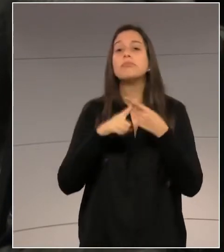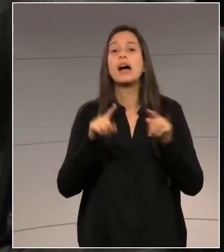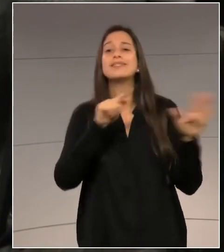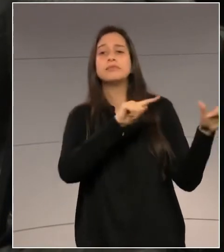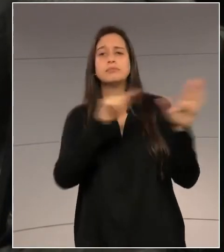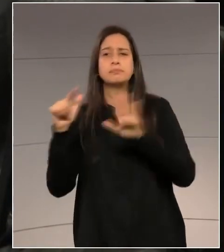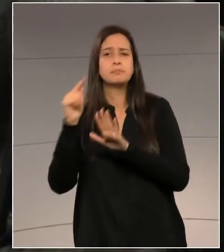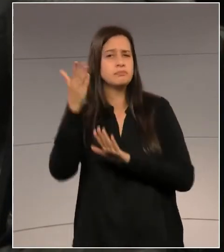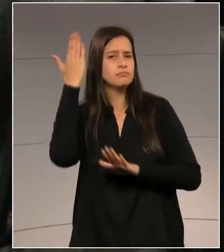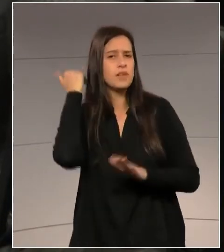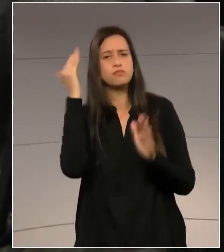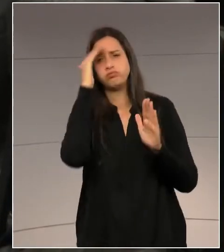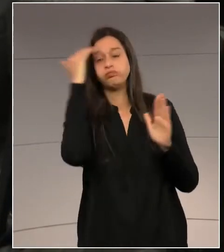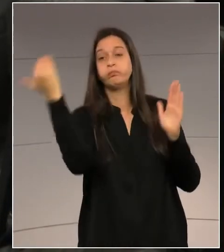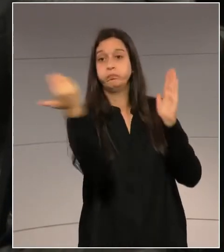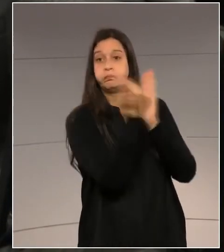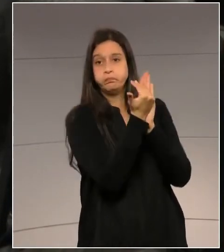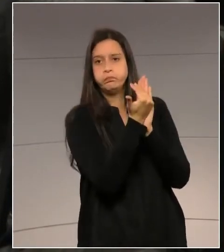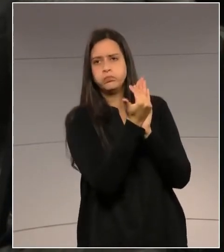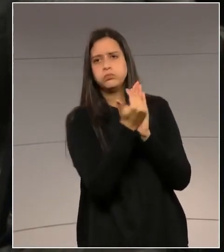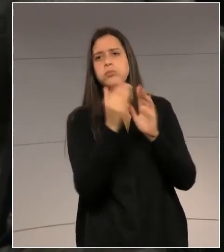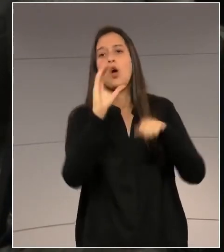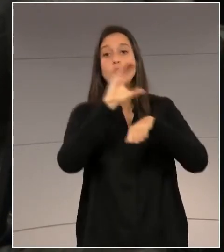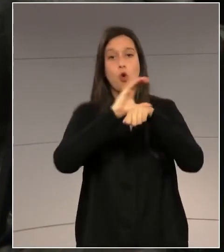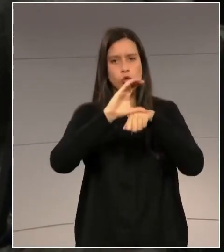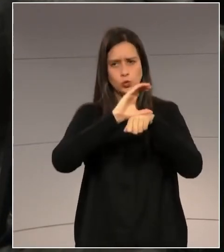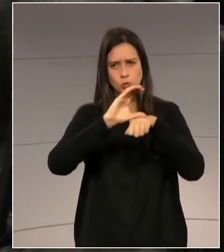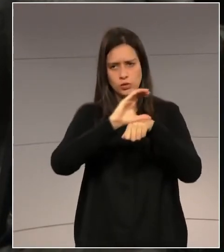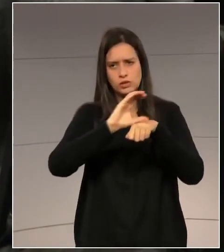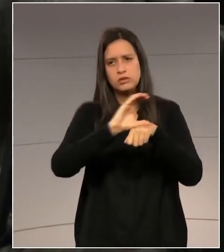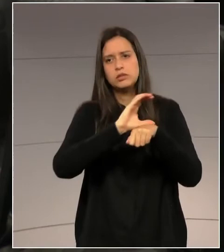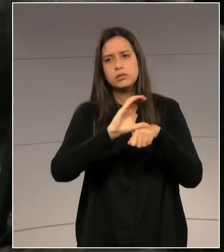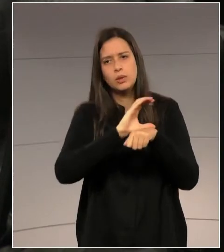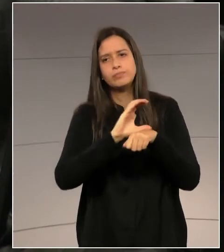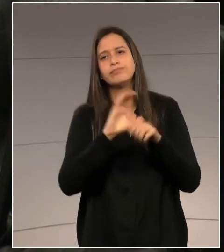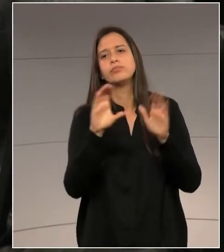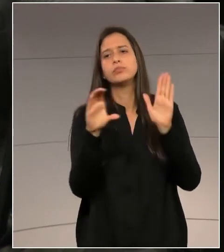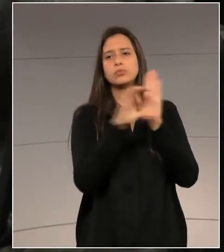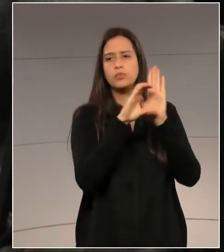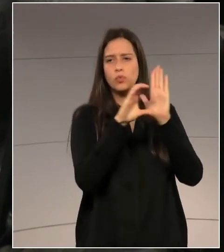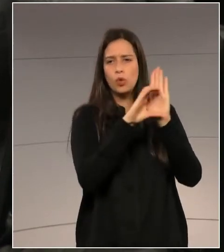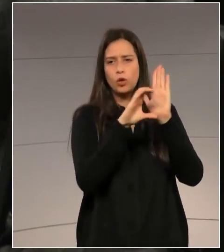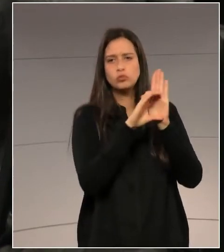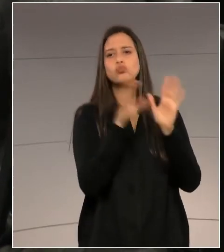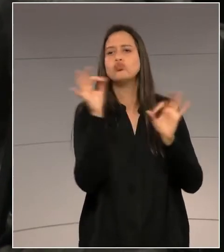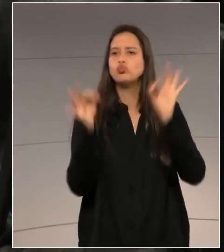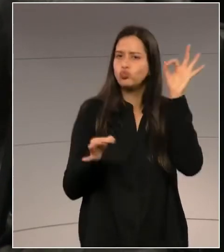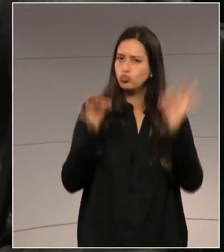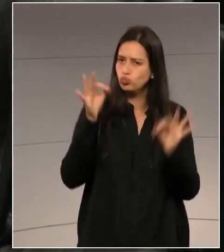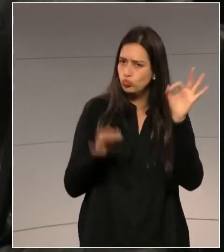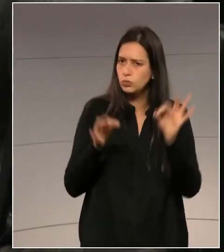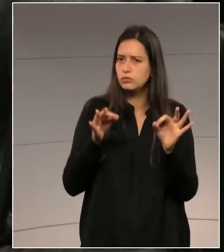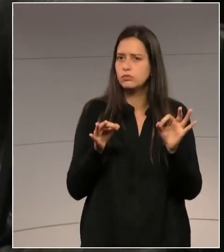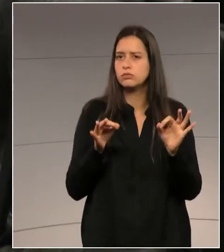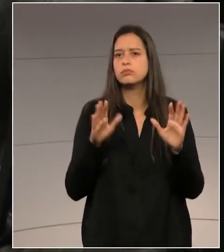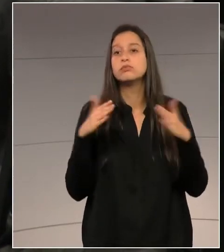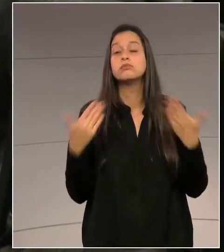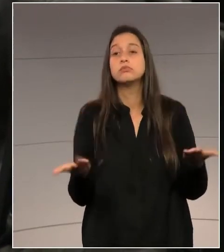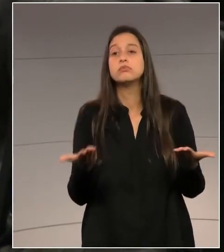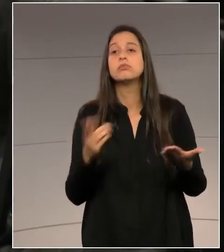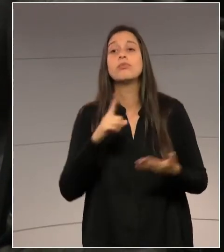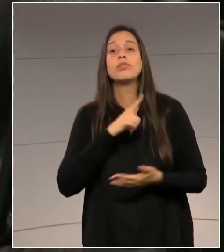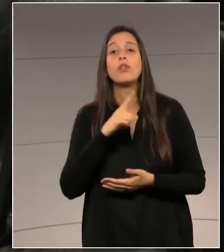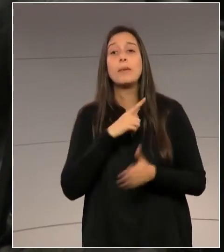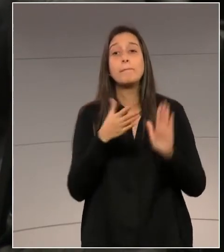o código penal prevê valeu a constituição por isso que já tem uma proposta de emenda constitucional para buscar